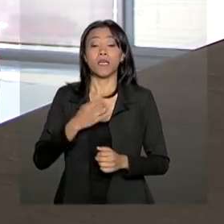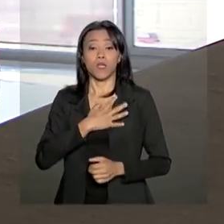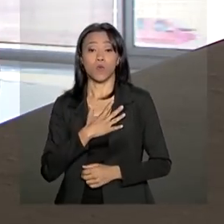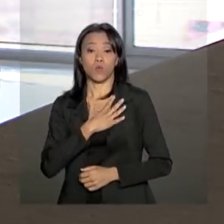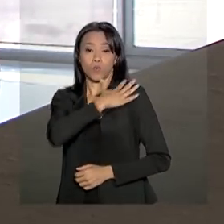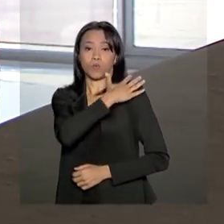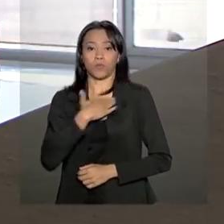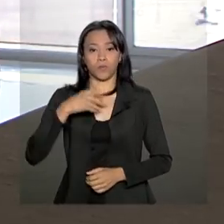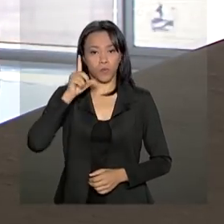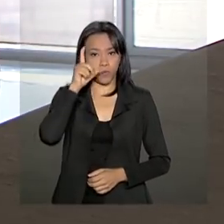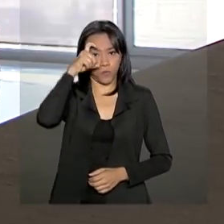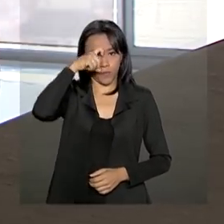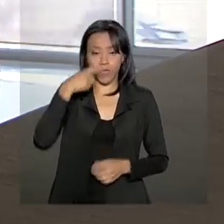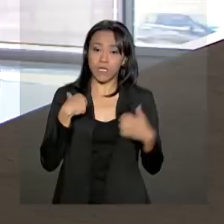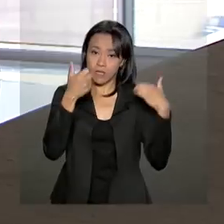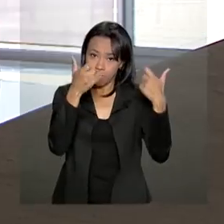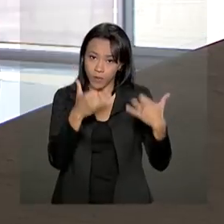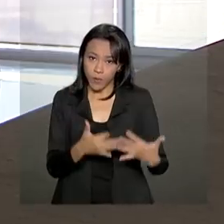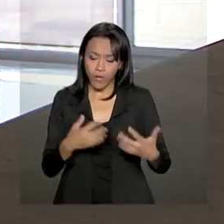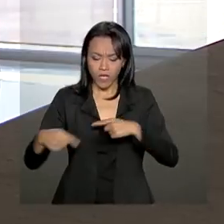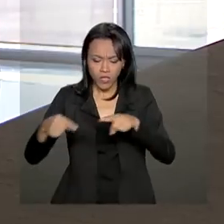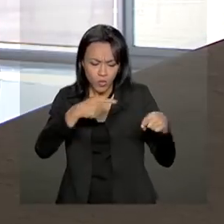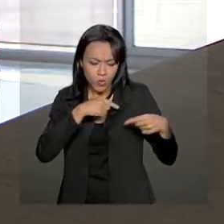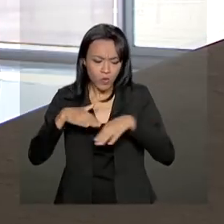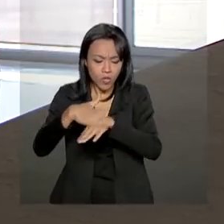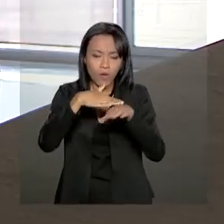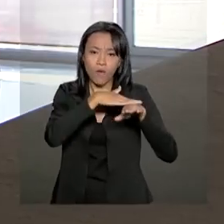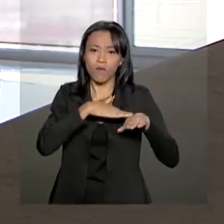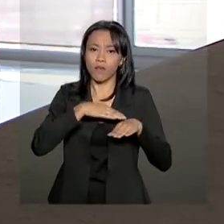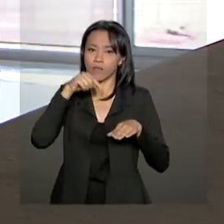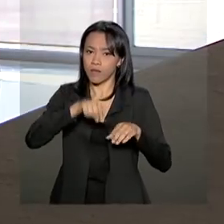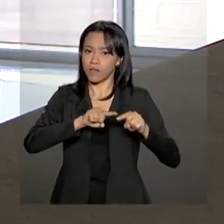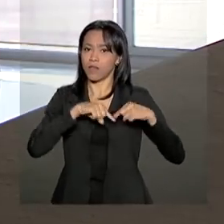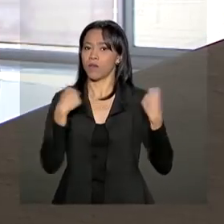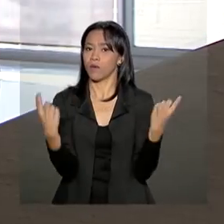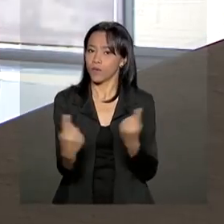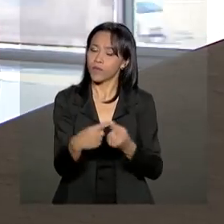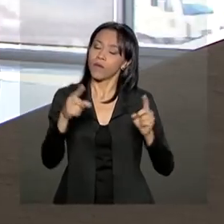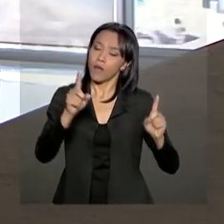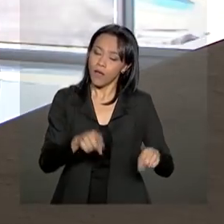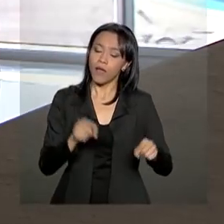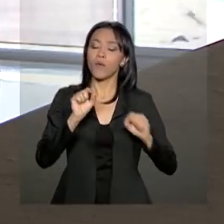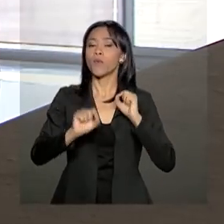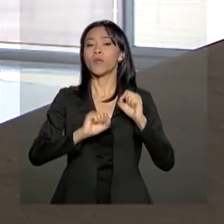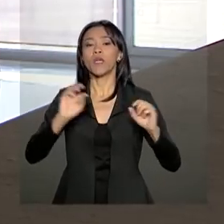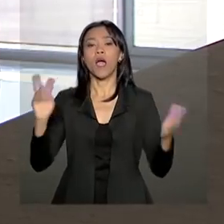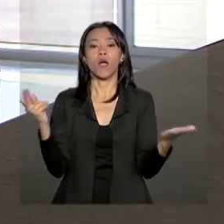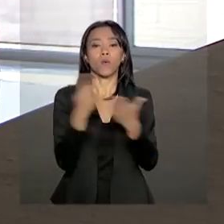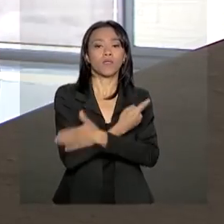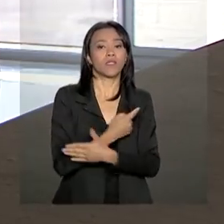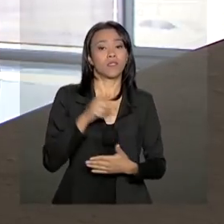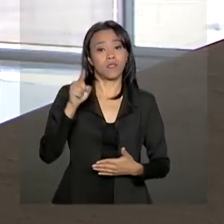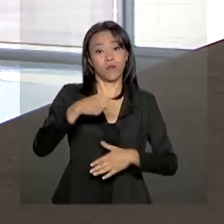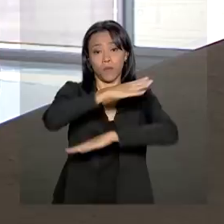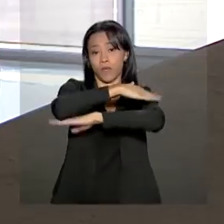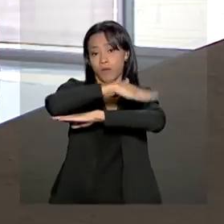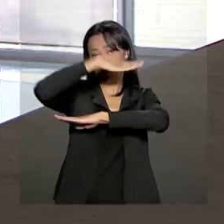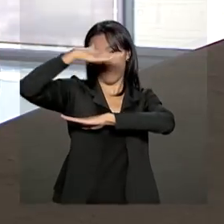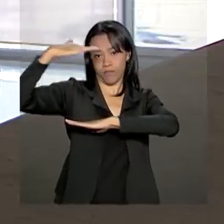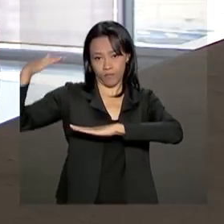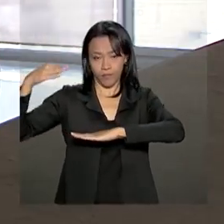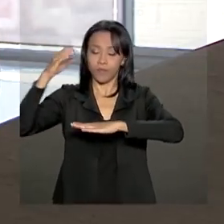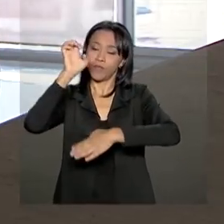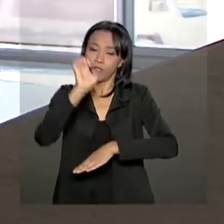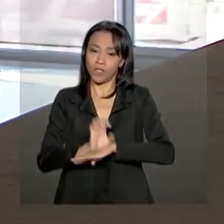que as discussões nessa reunião de hoje devem girar em torno da tragédia em brumadinho minas gerais